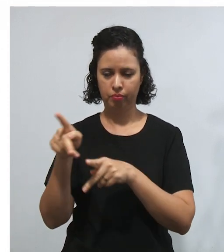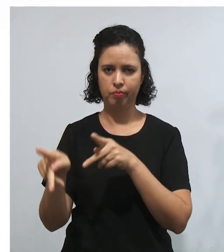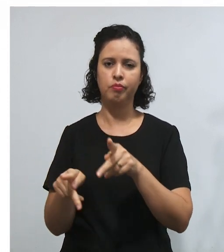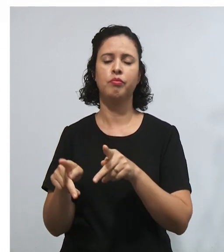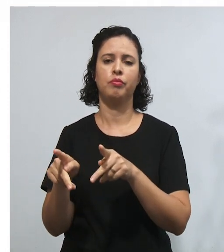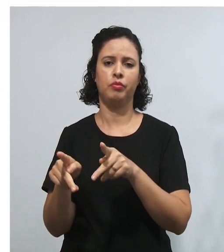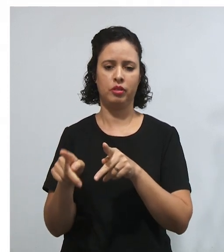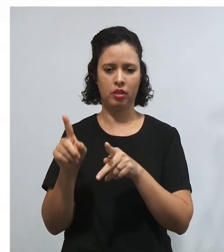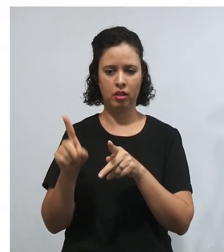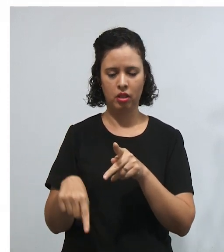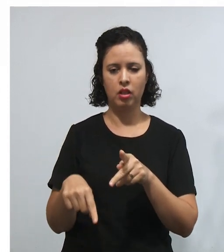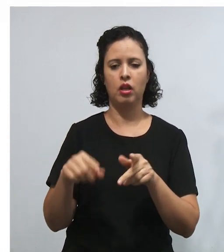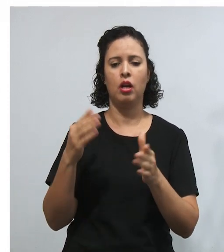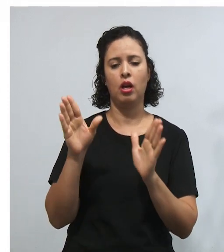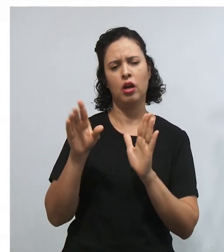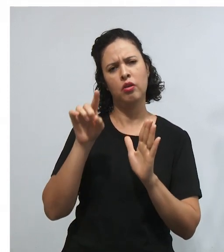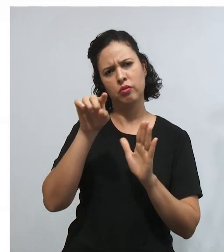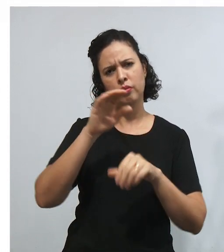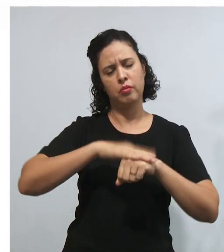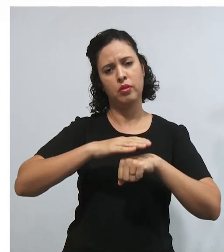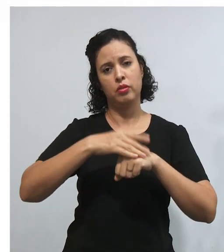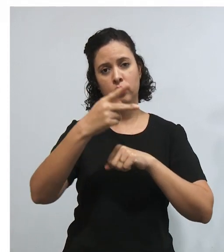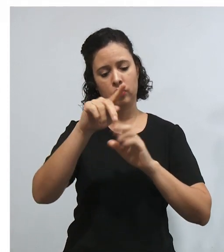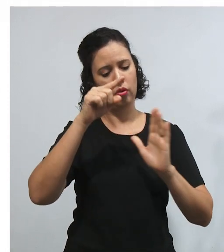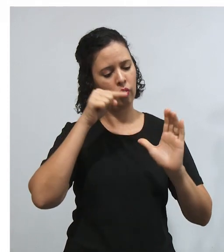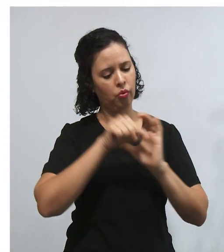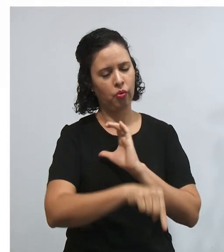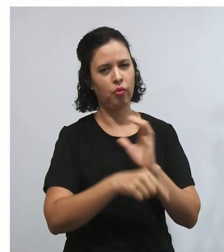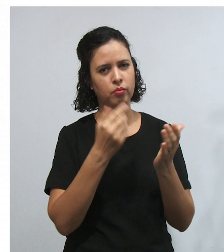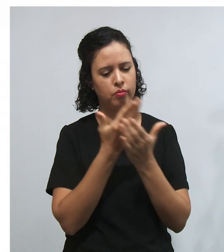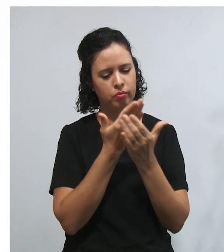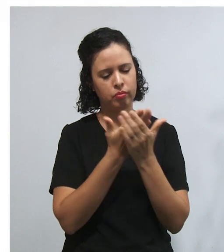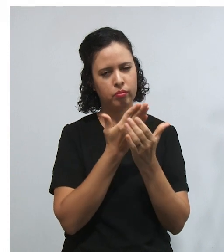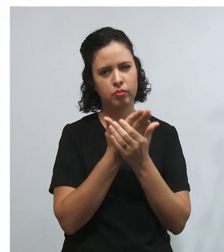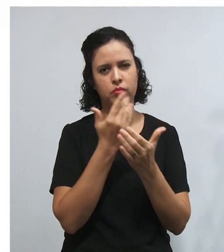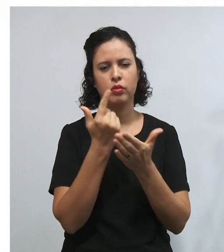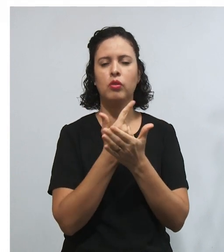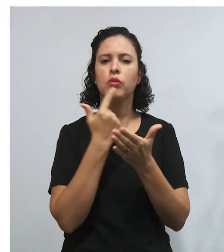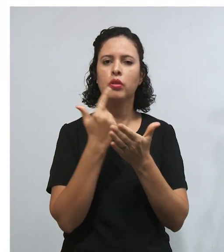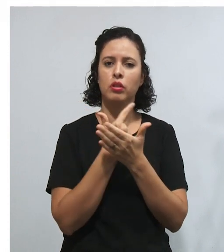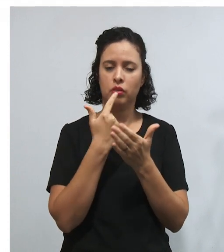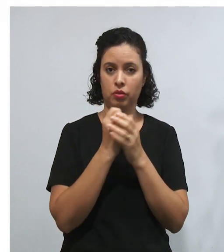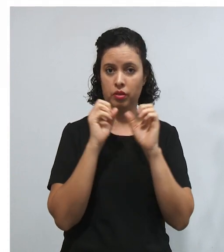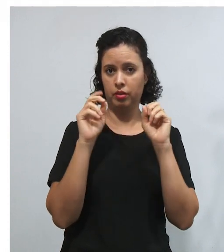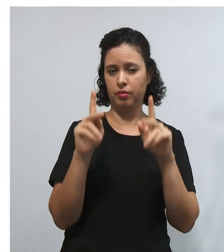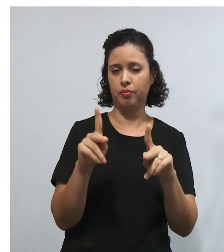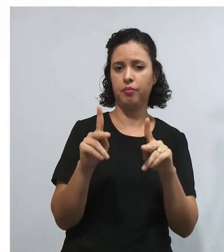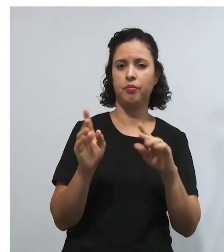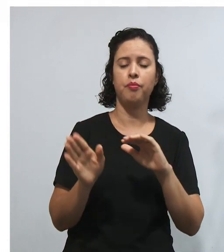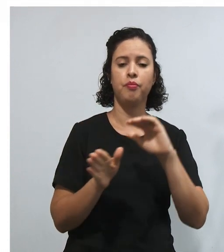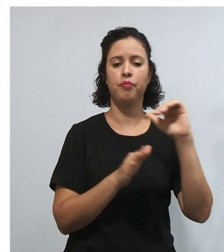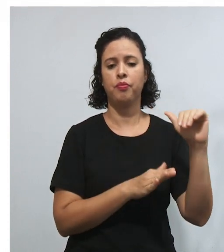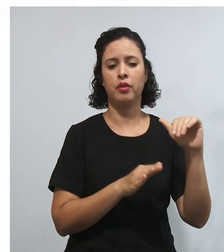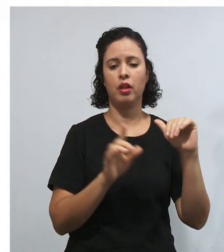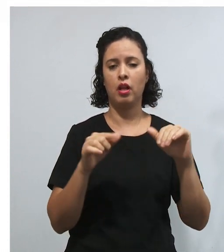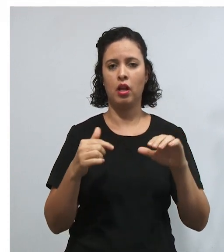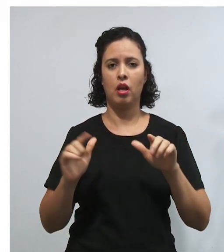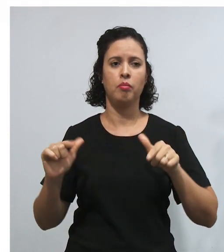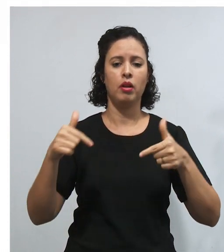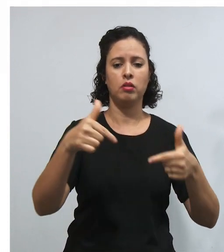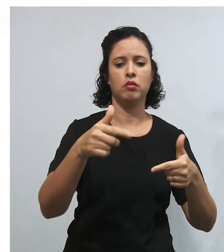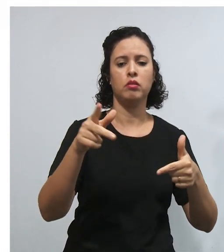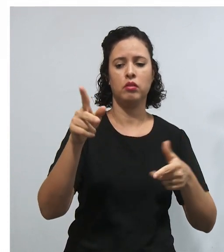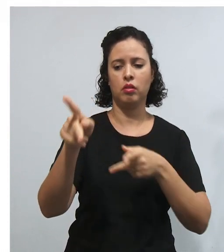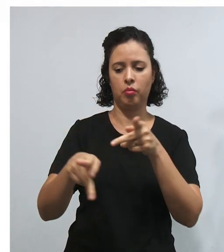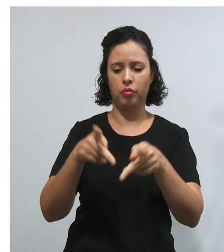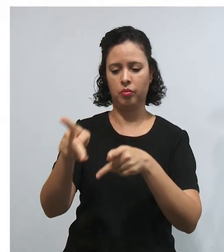seus assuntos, seus conteúdos aí, com os livros que foram recomendados, tá ok? Em relação à participação popular,